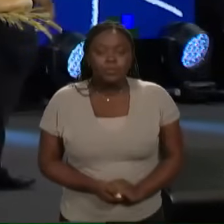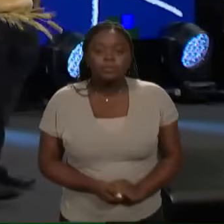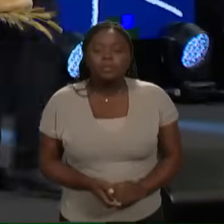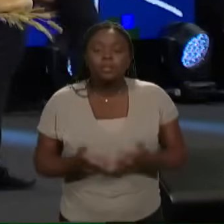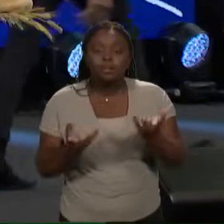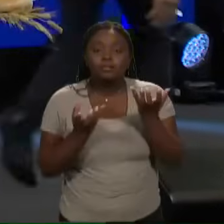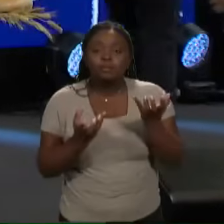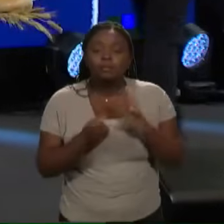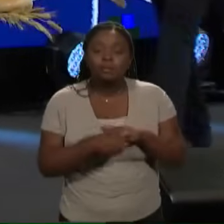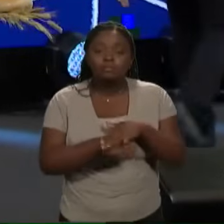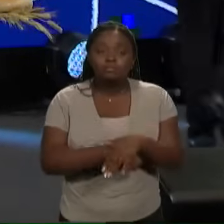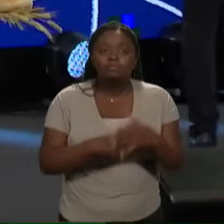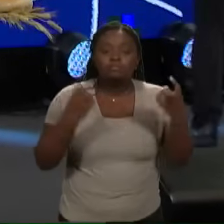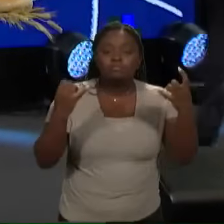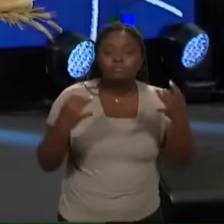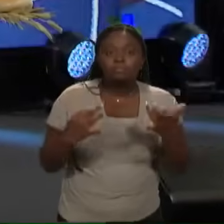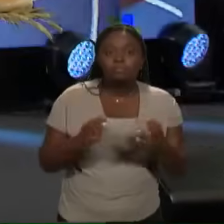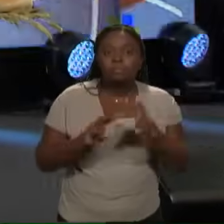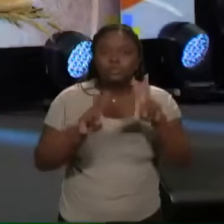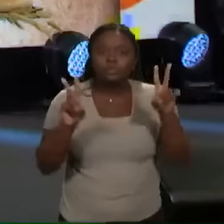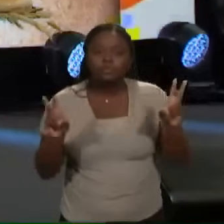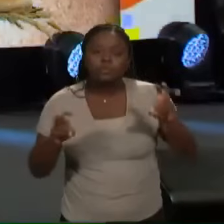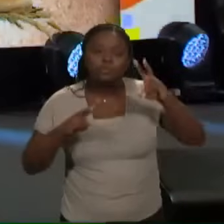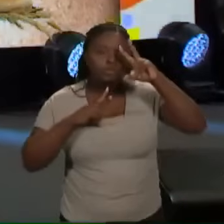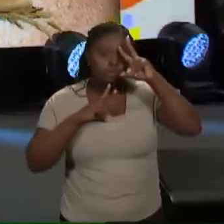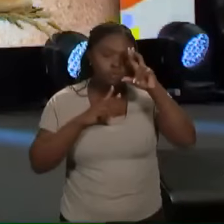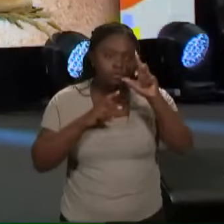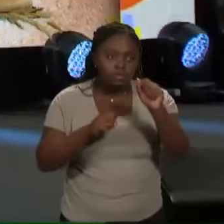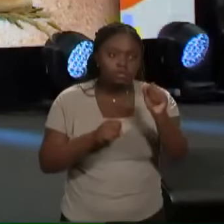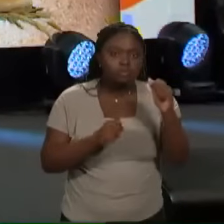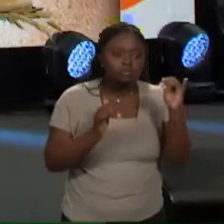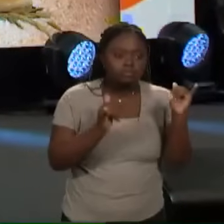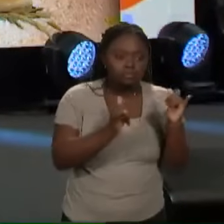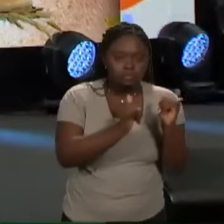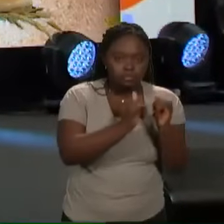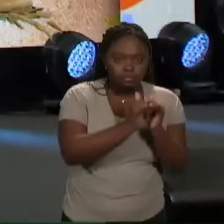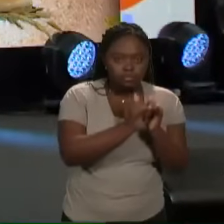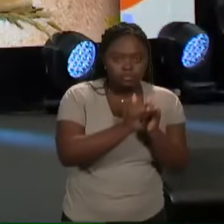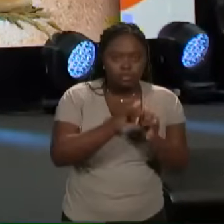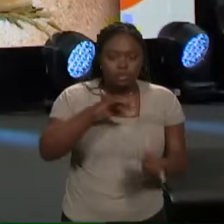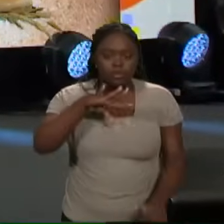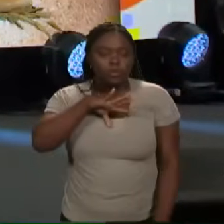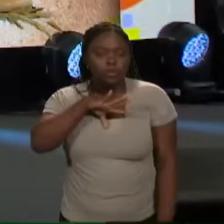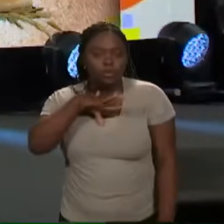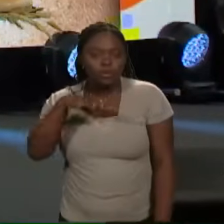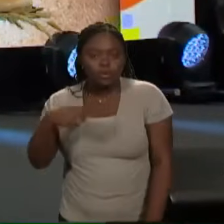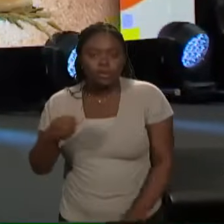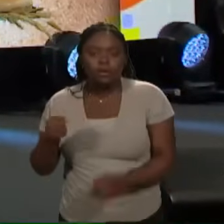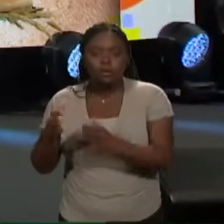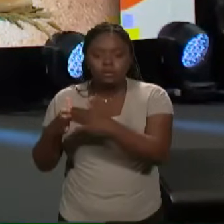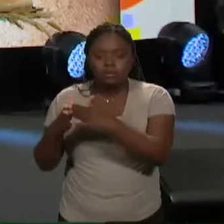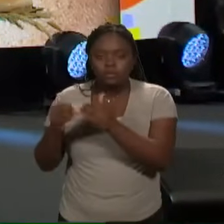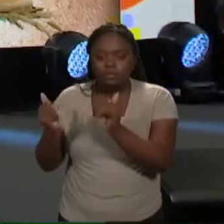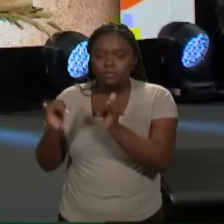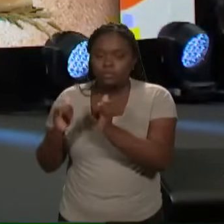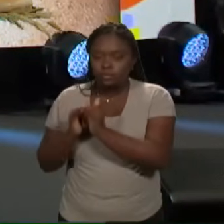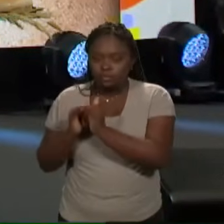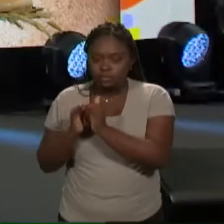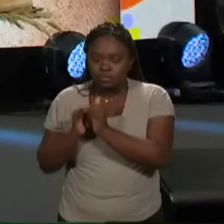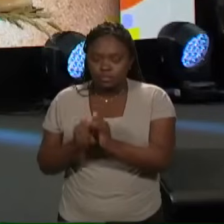noite falar sobre força para perdoar, coragem para pedir perdão.